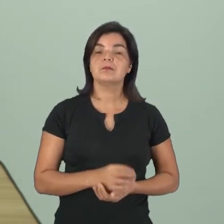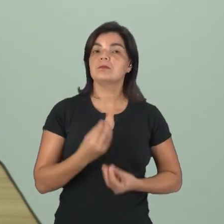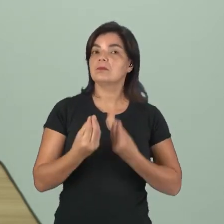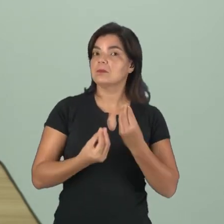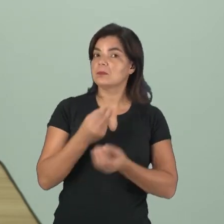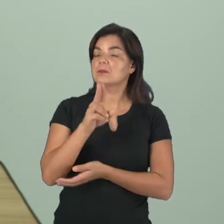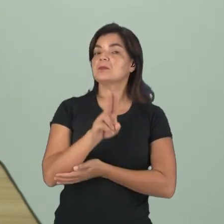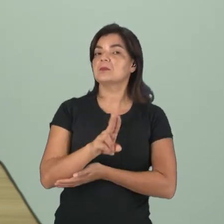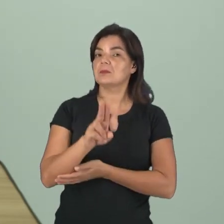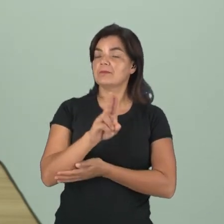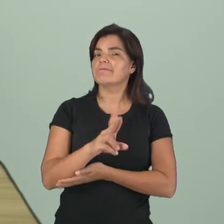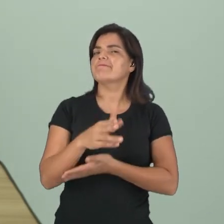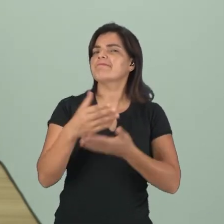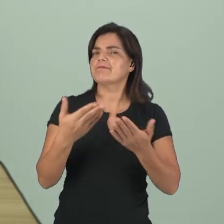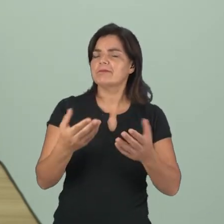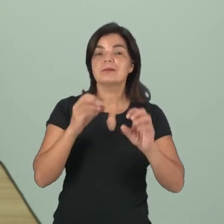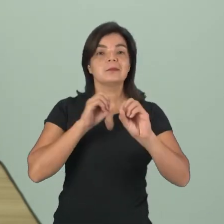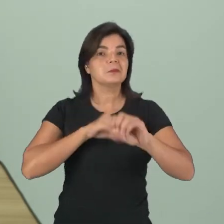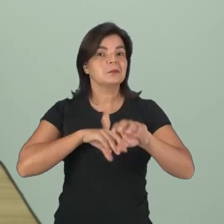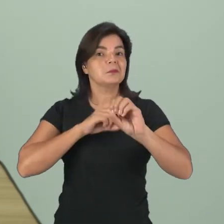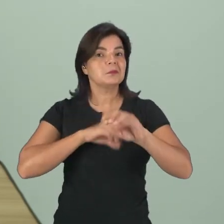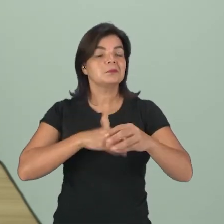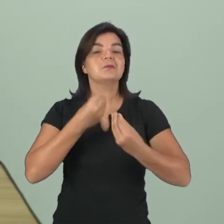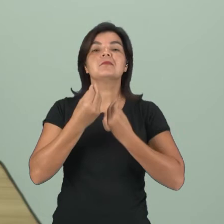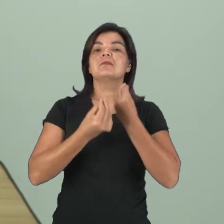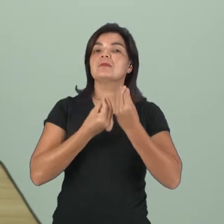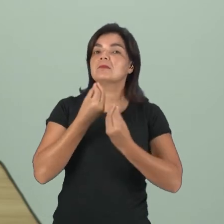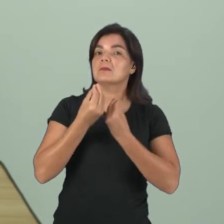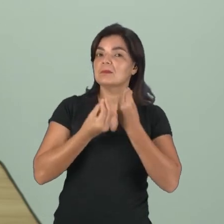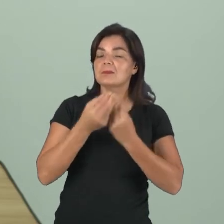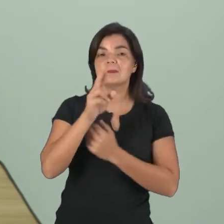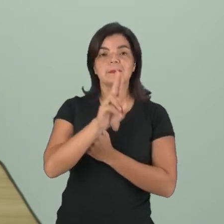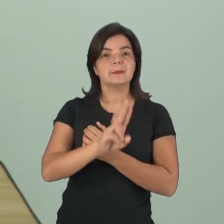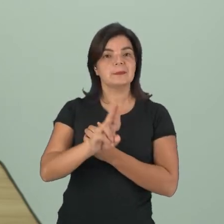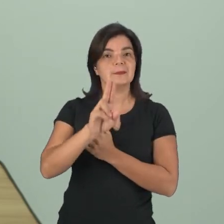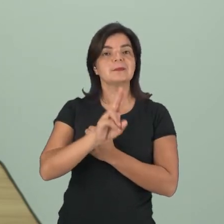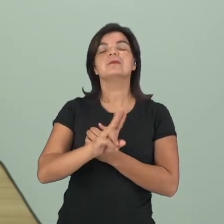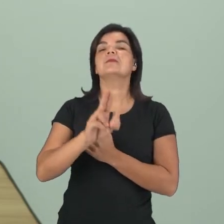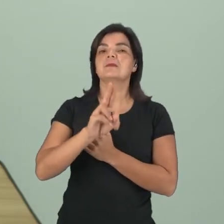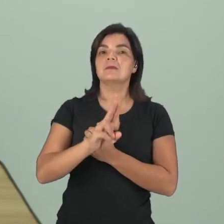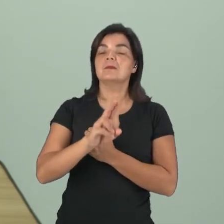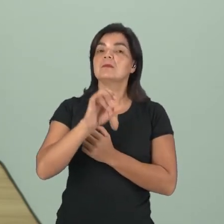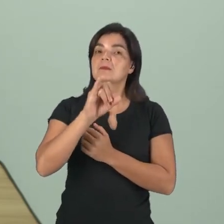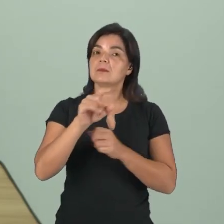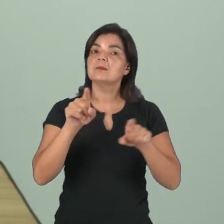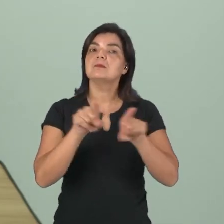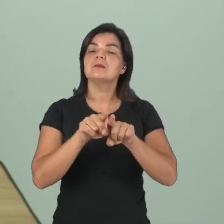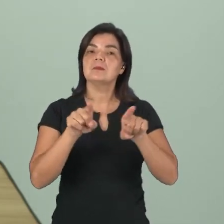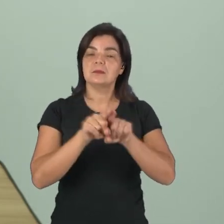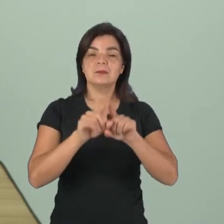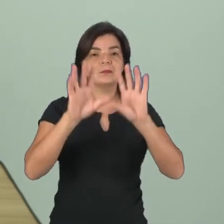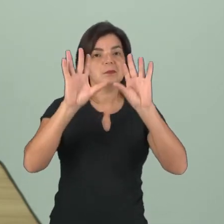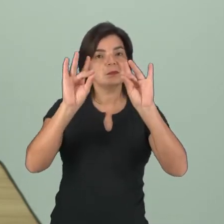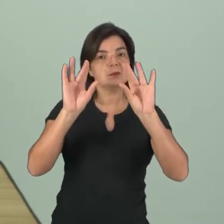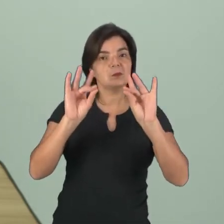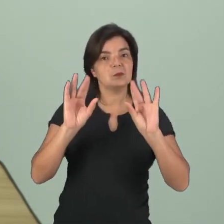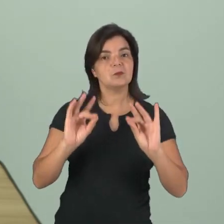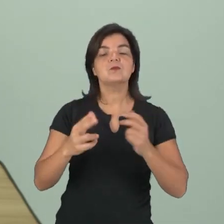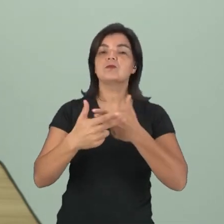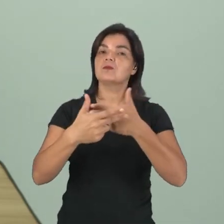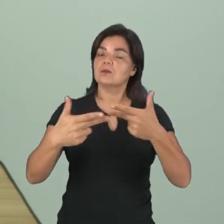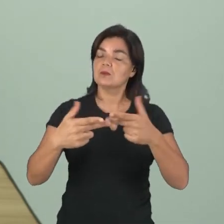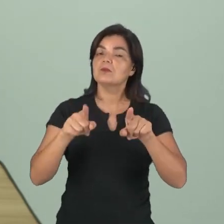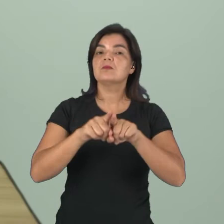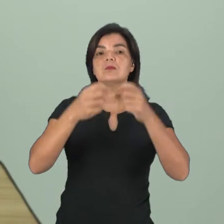Como usá-lo. Então, ele vai me ensinar como eu devo usar. Se ele também vai detalhar o produto, ele